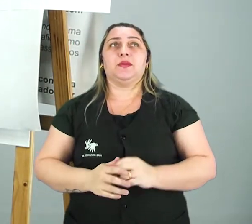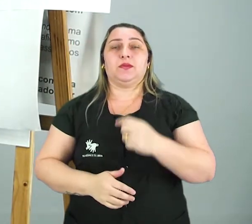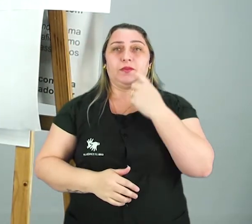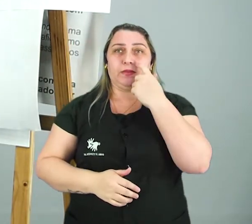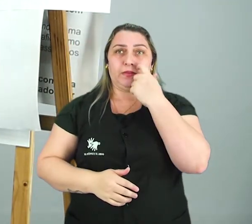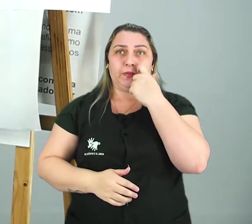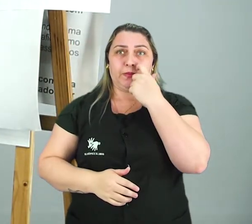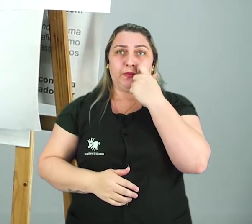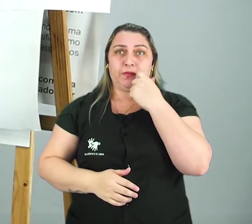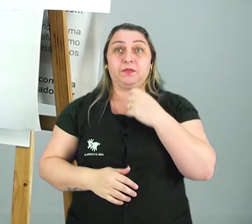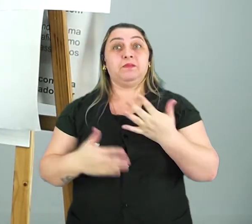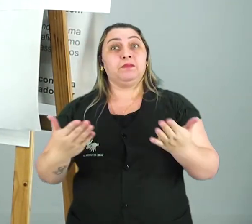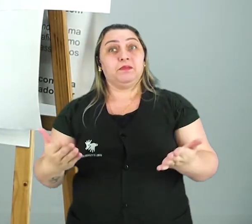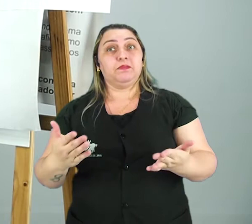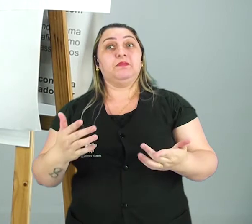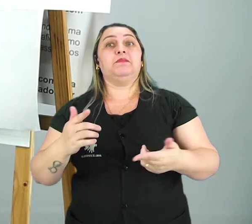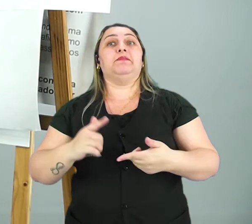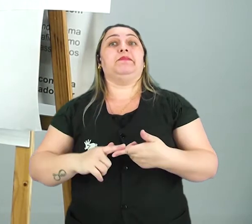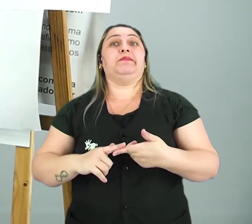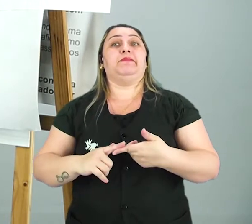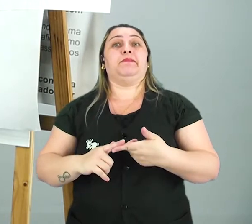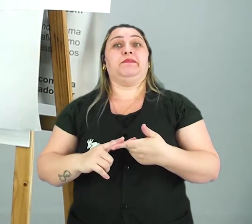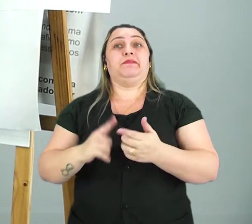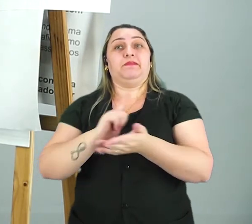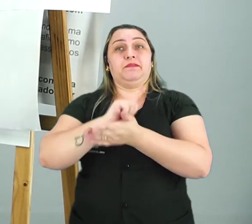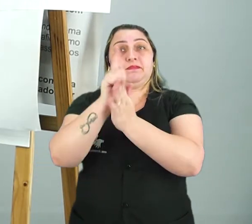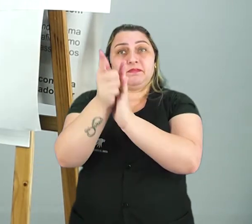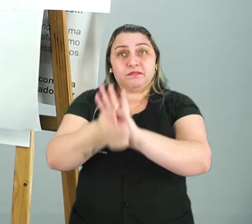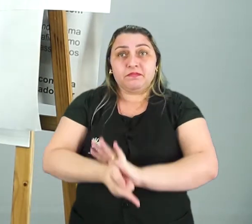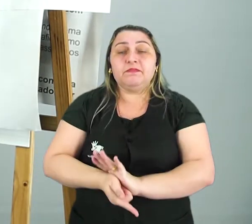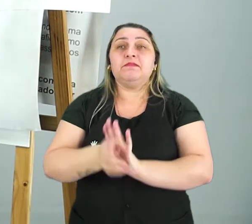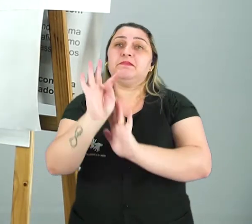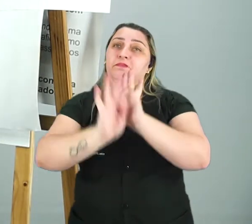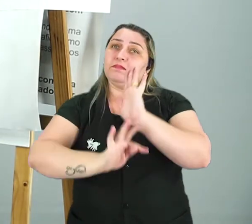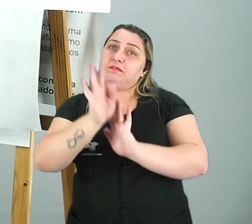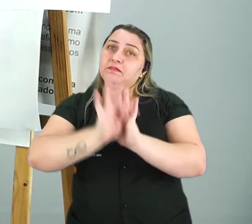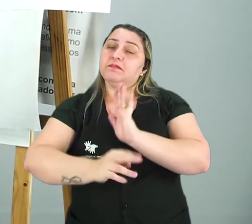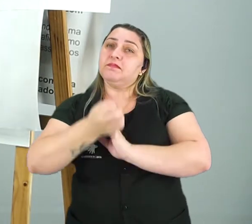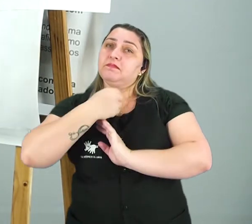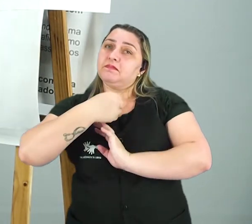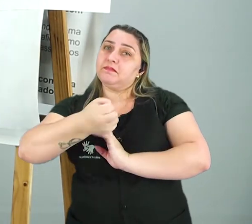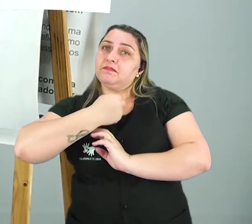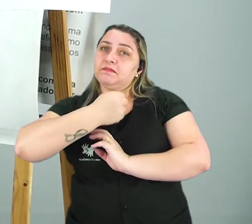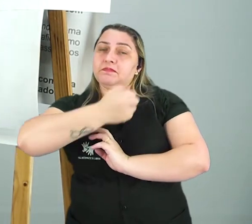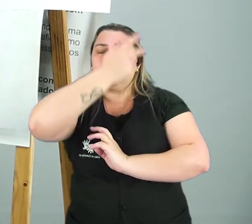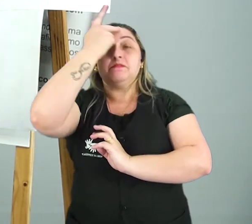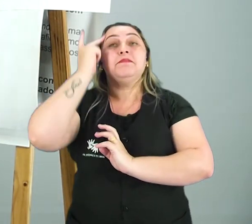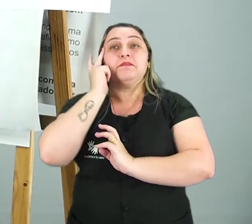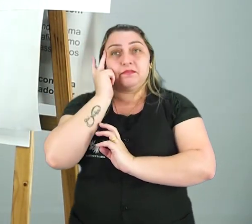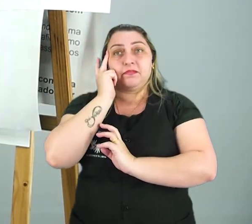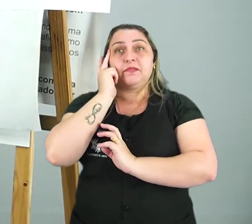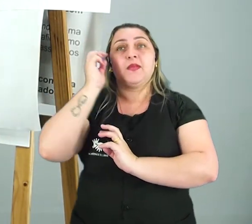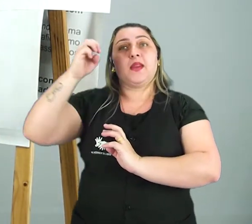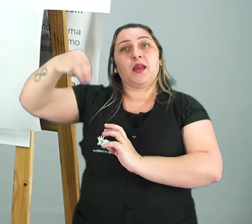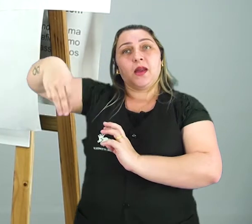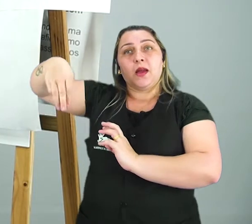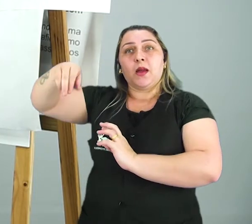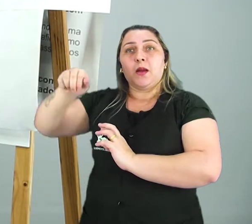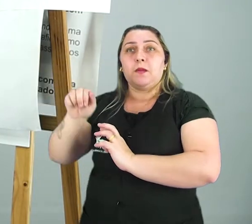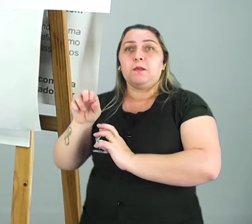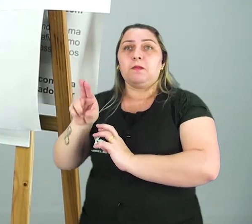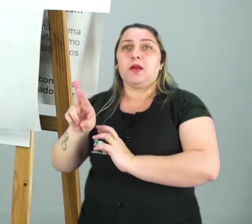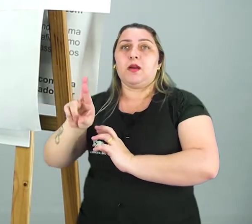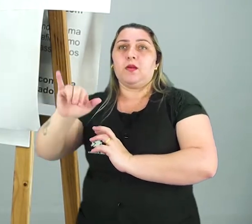gente vê nesse gênero textual, na entrevista, o quanto que a pessoa entrevistada, no caso, Maurício de Souza, né, está